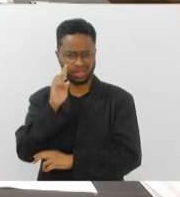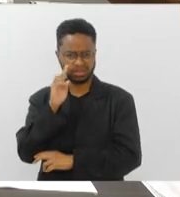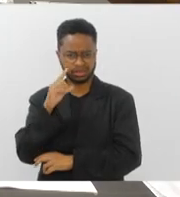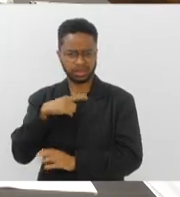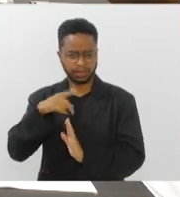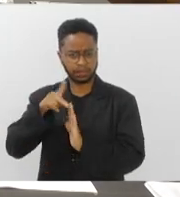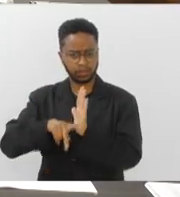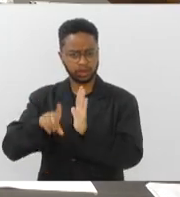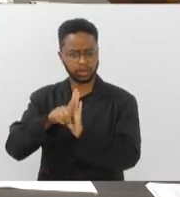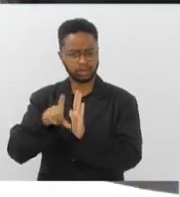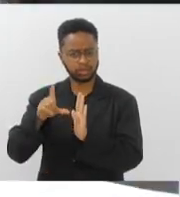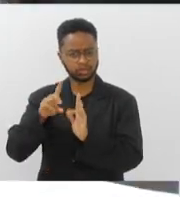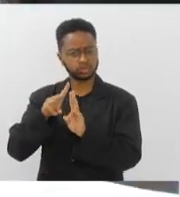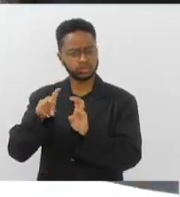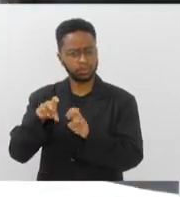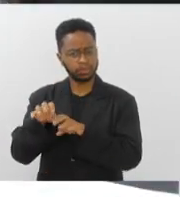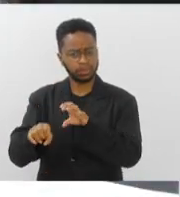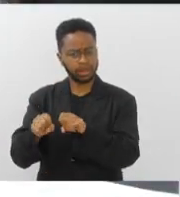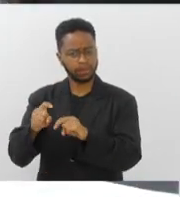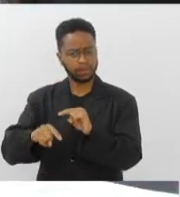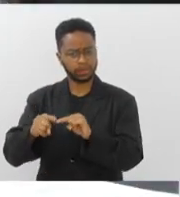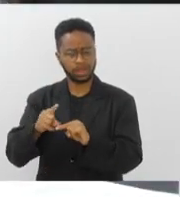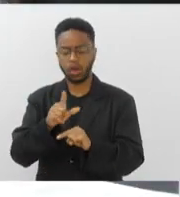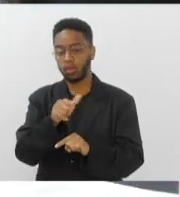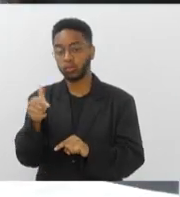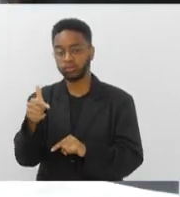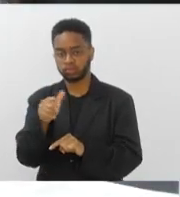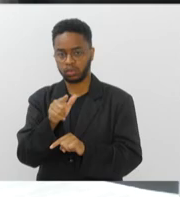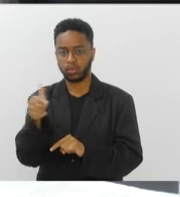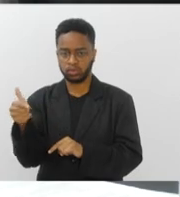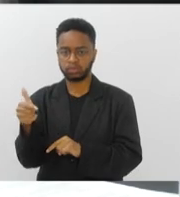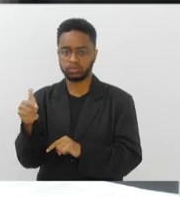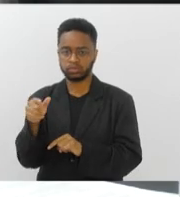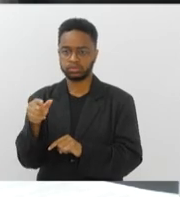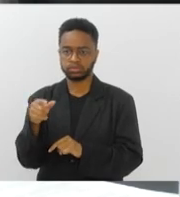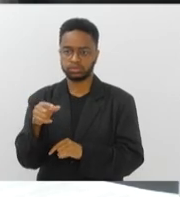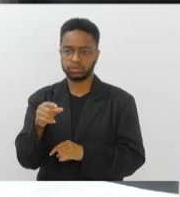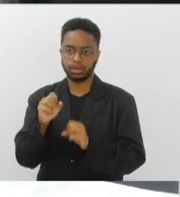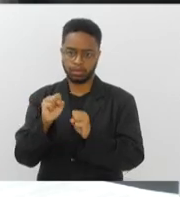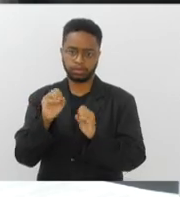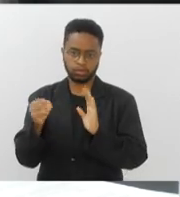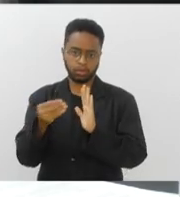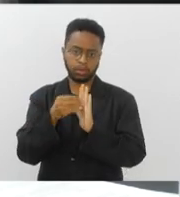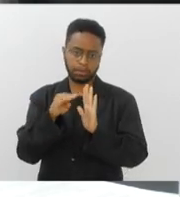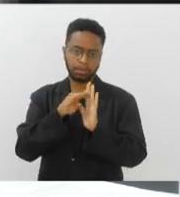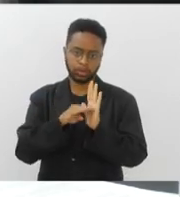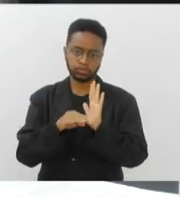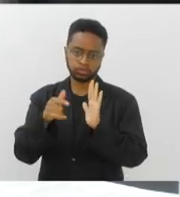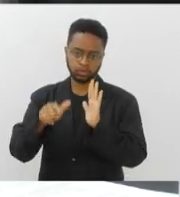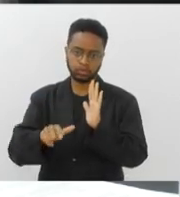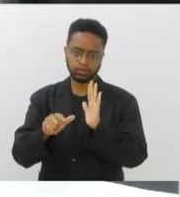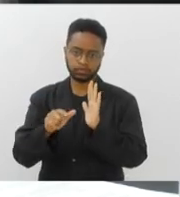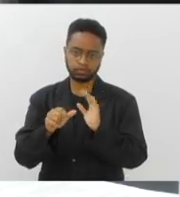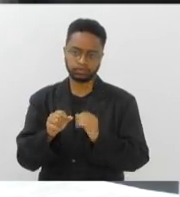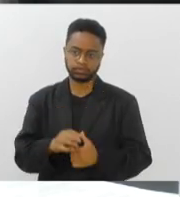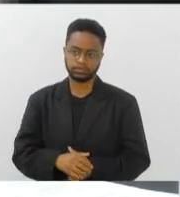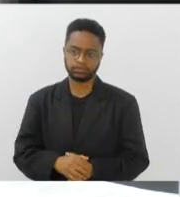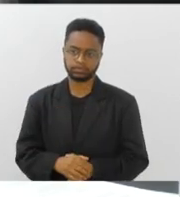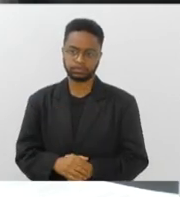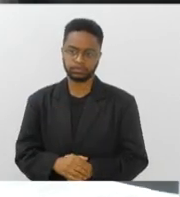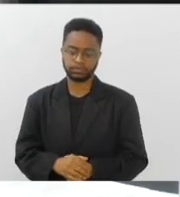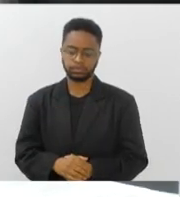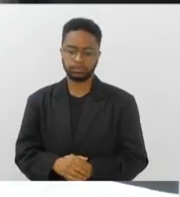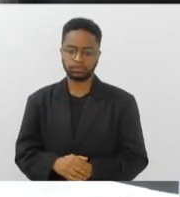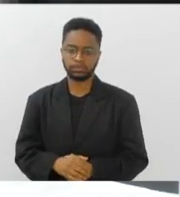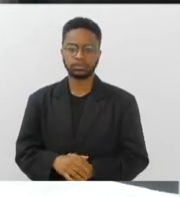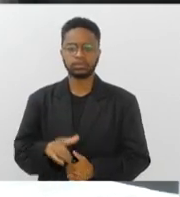início dos trabalhos, era dos catadores, deputado Fred? Era, né? Outro. Acho que a gente pode. Junto. Pode trazer esse projeto à pauta de novo, hein? É. Alguém